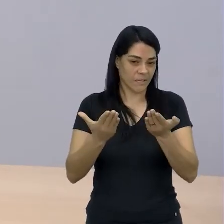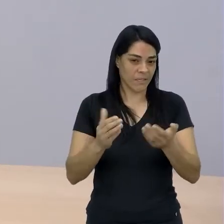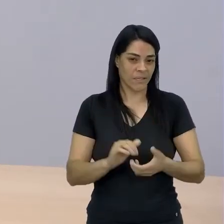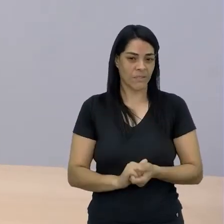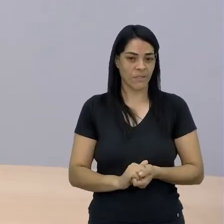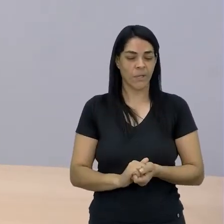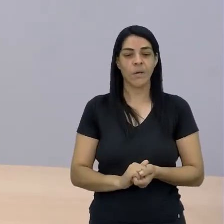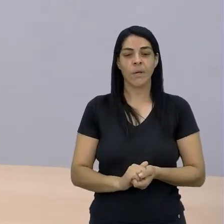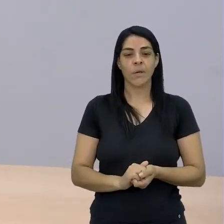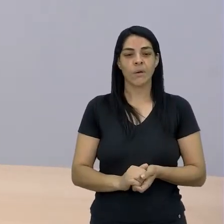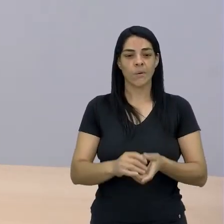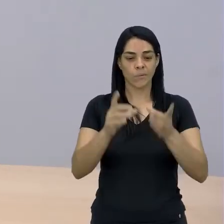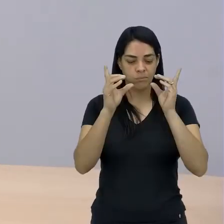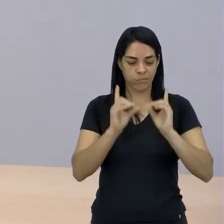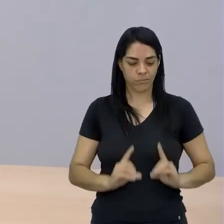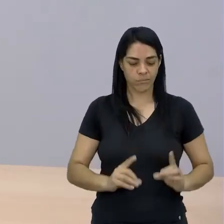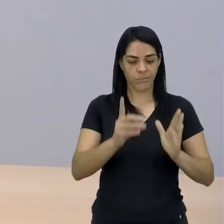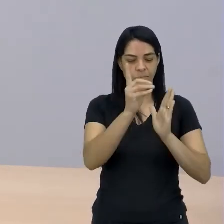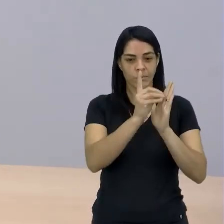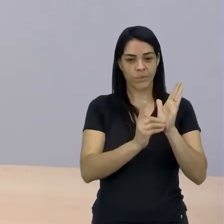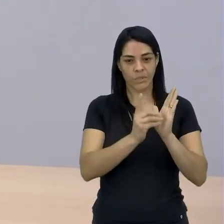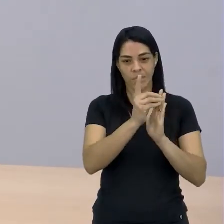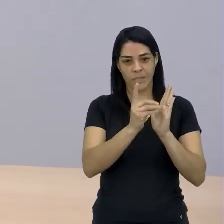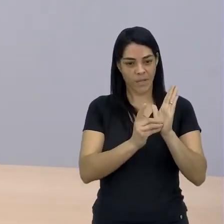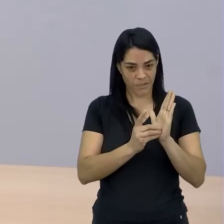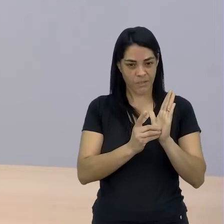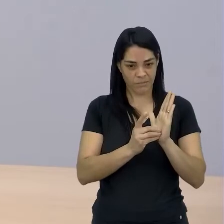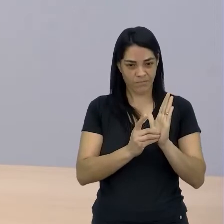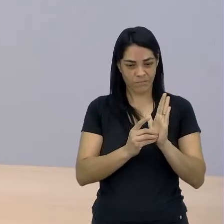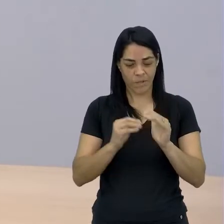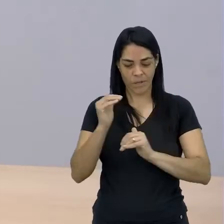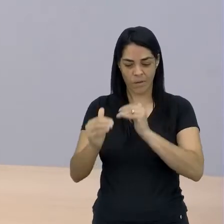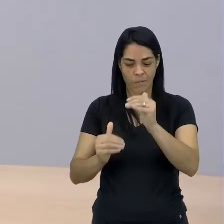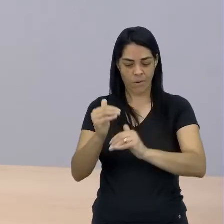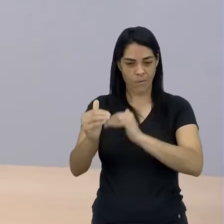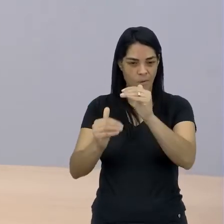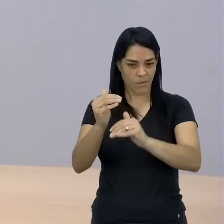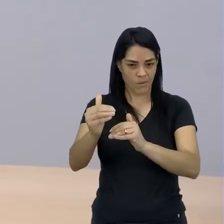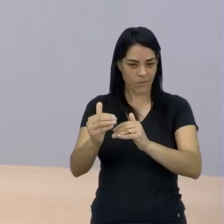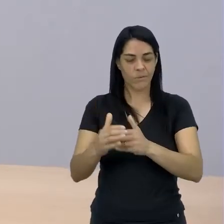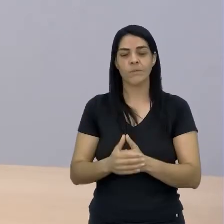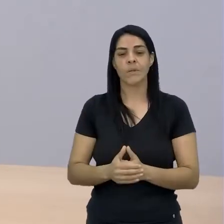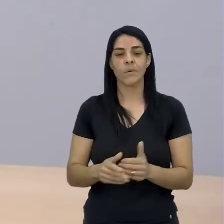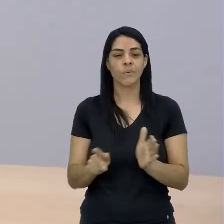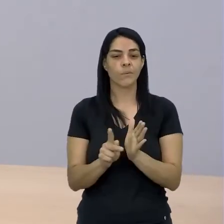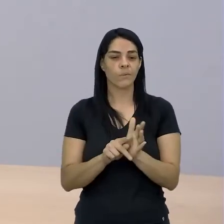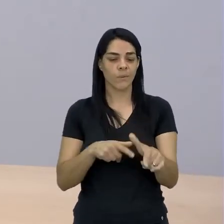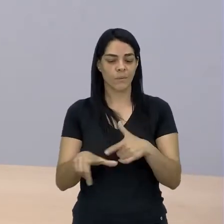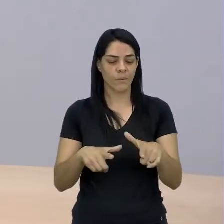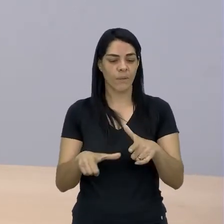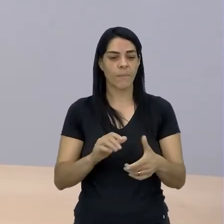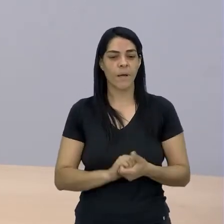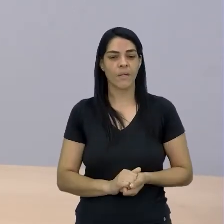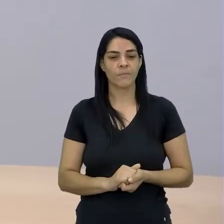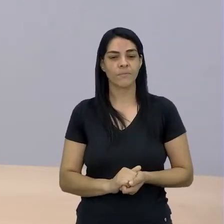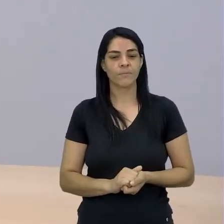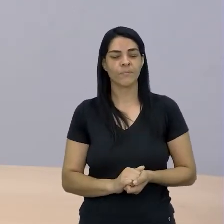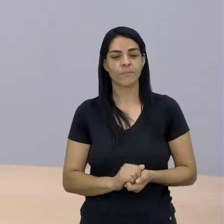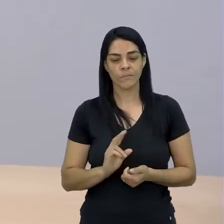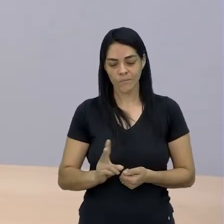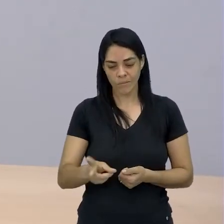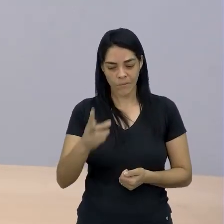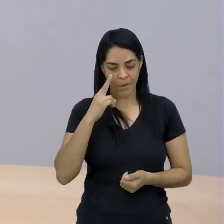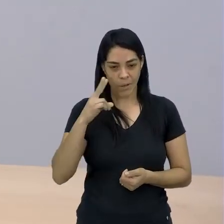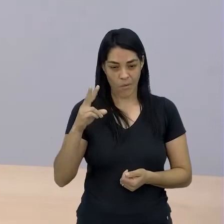de dignidade na produção do trabalho, né, gente? Vamos continuar vendo aqui, porque na medida em que a